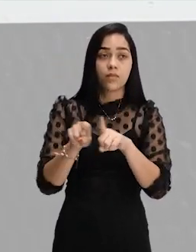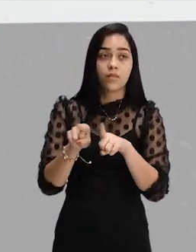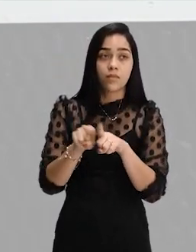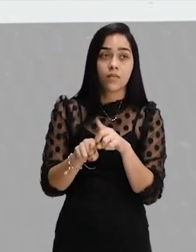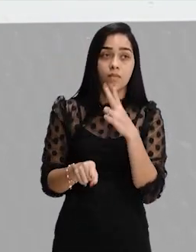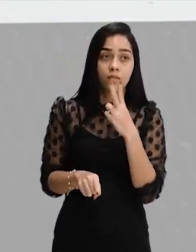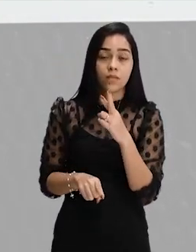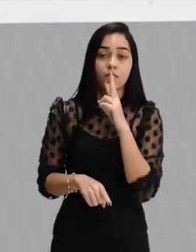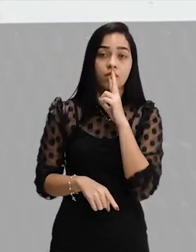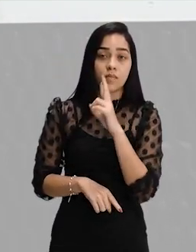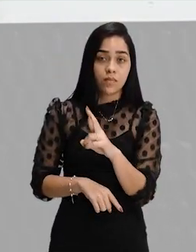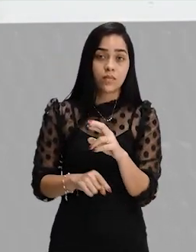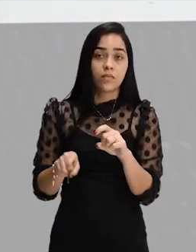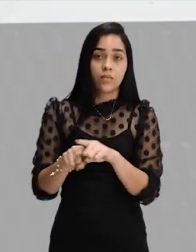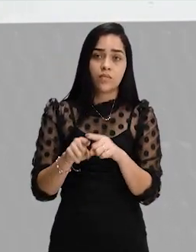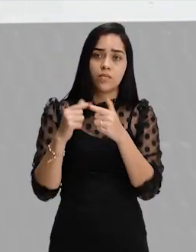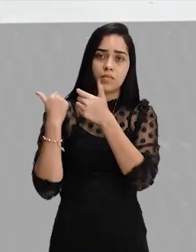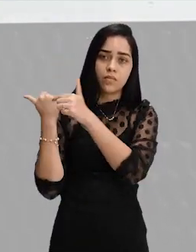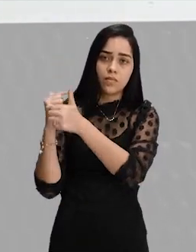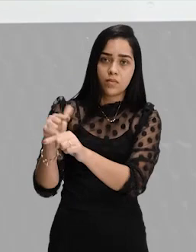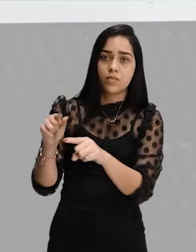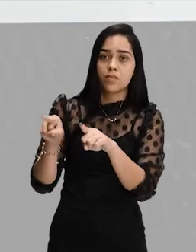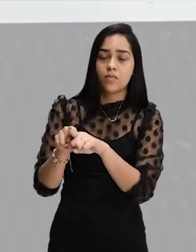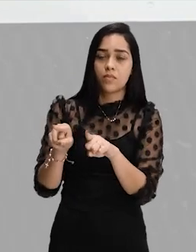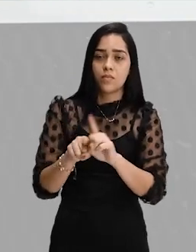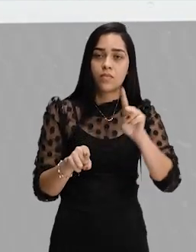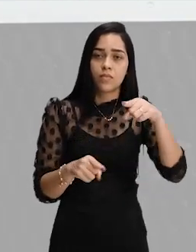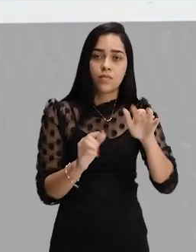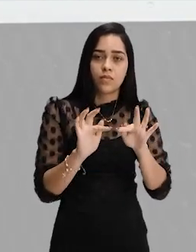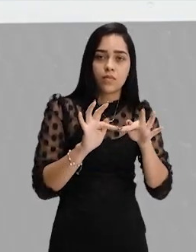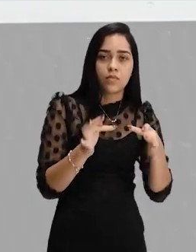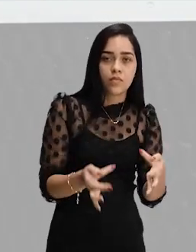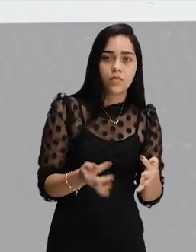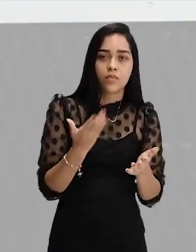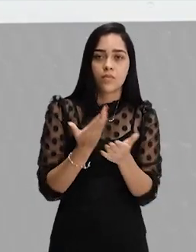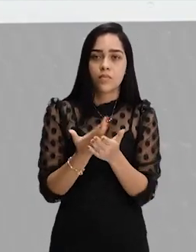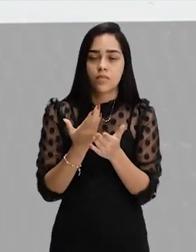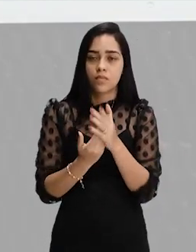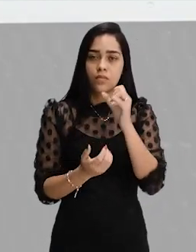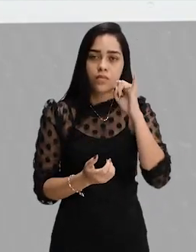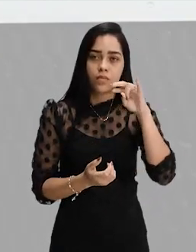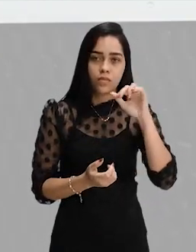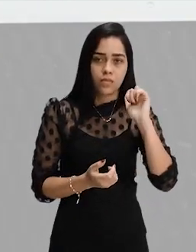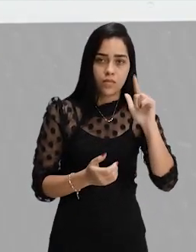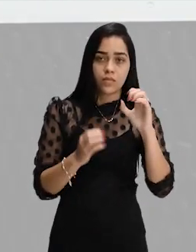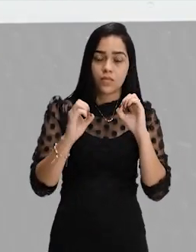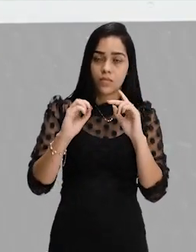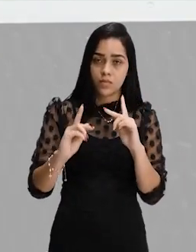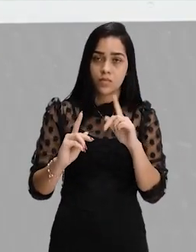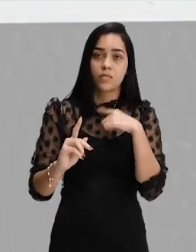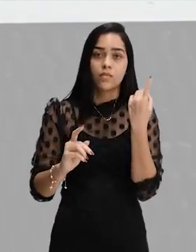duas formas de resolução, uma mais tradicional e a outra fazendo o estudo do sinal da função. Tá?